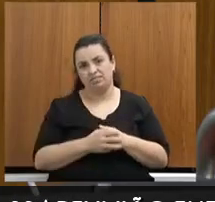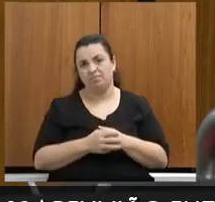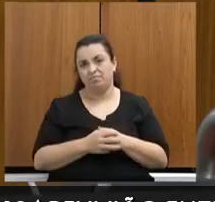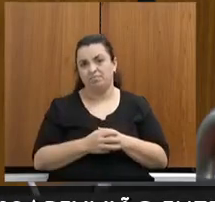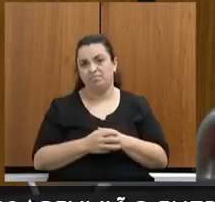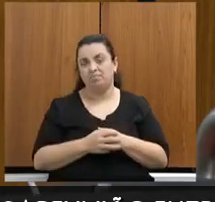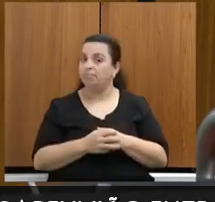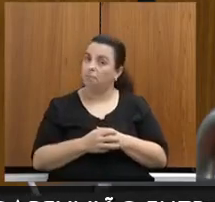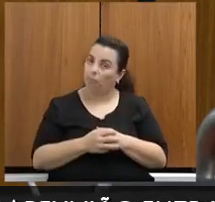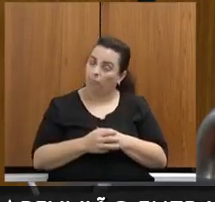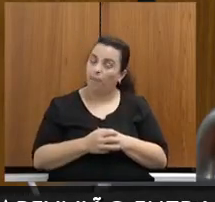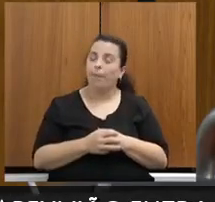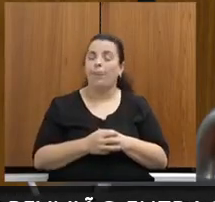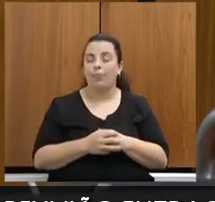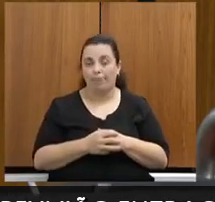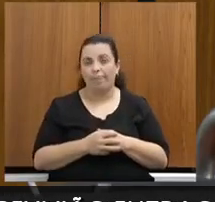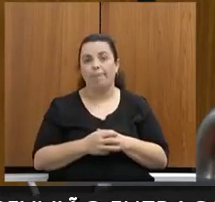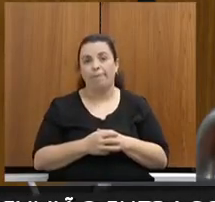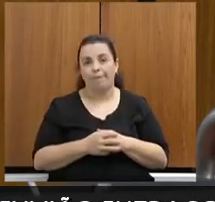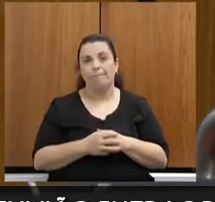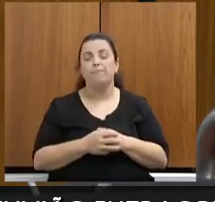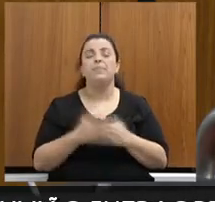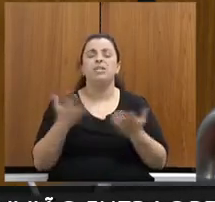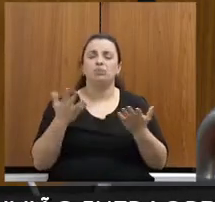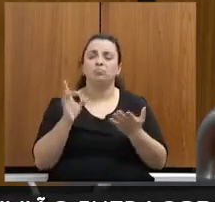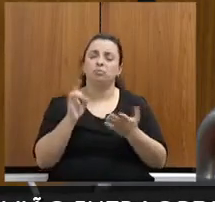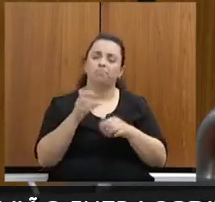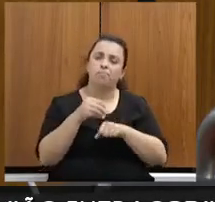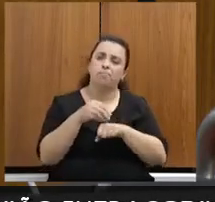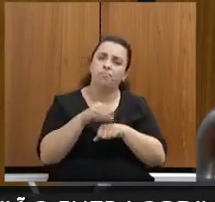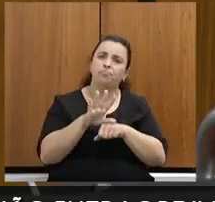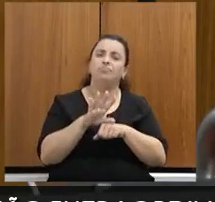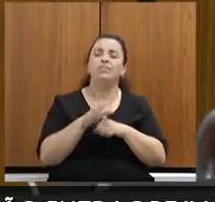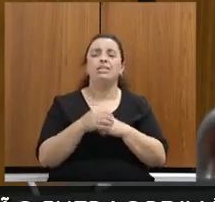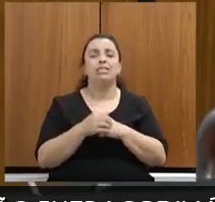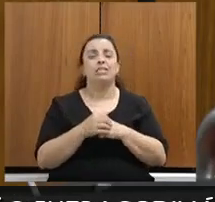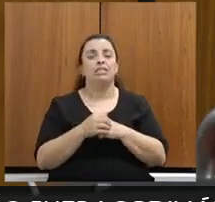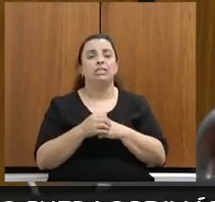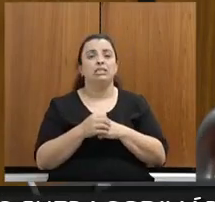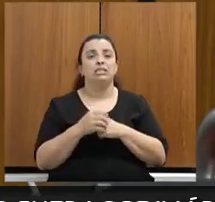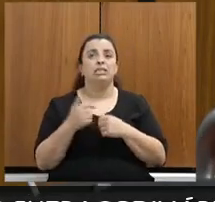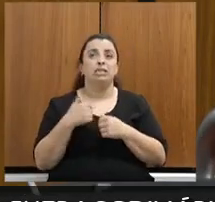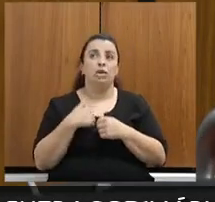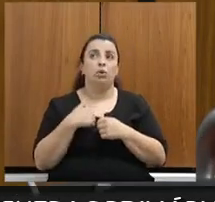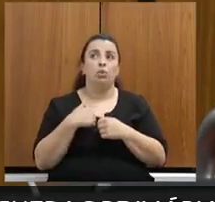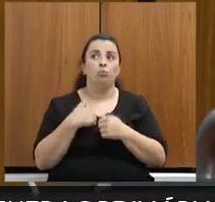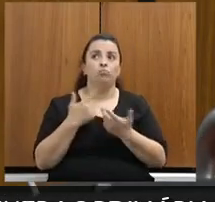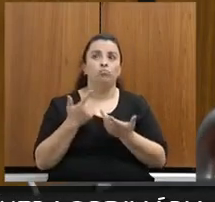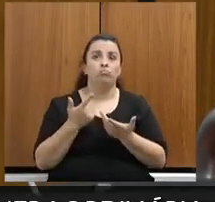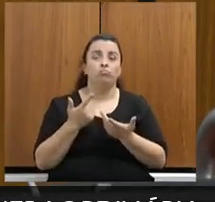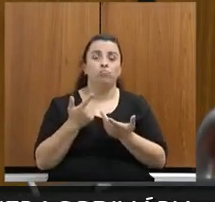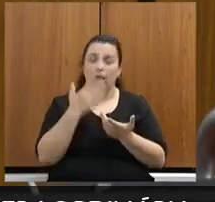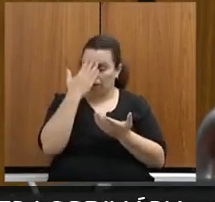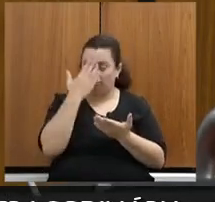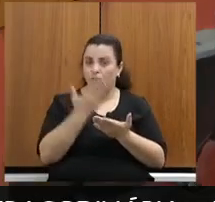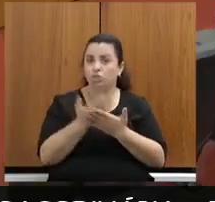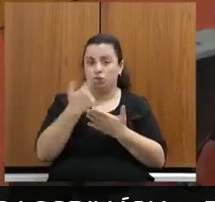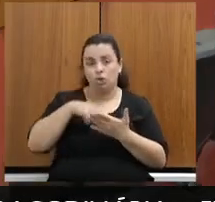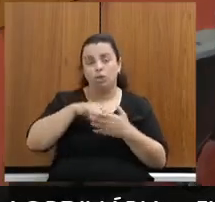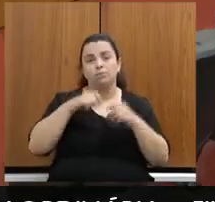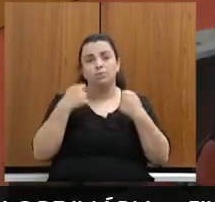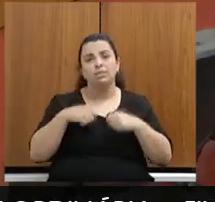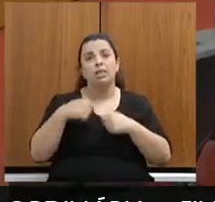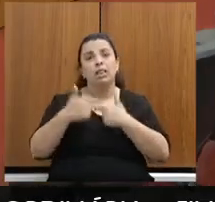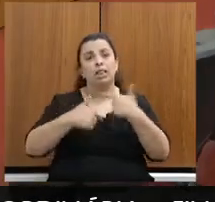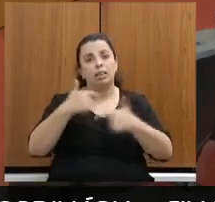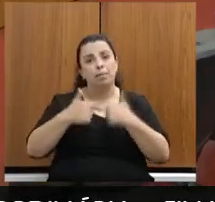queria deixar essa essa palavra e eu creio que nós temos que trabalhar para novos